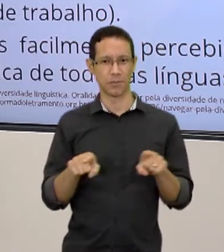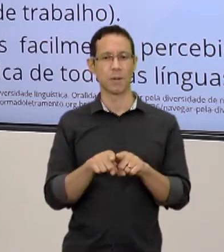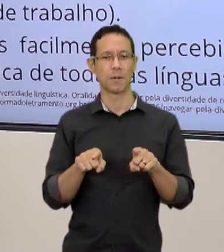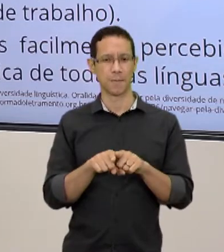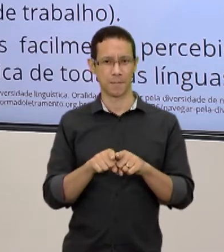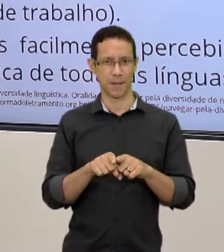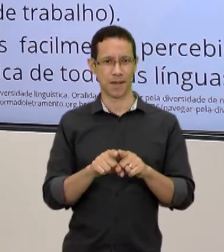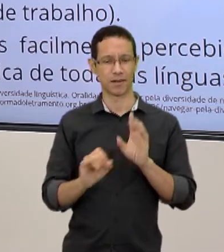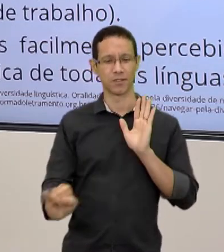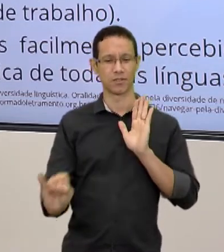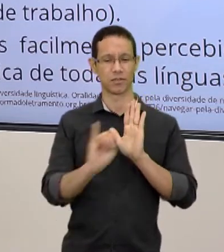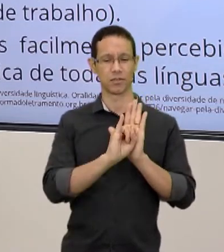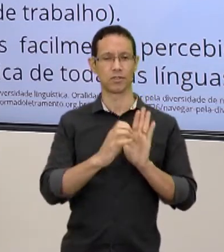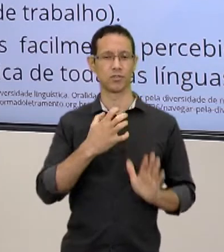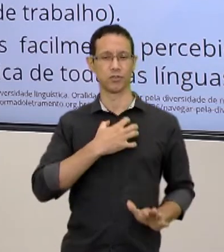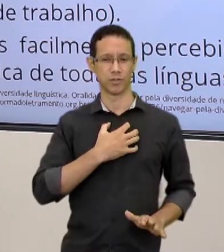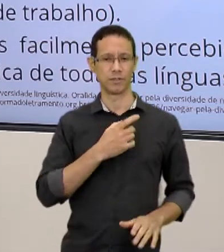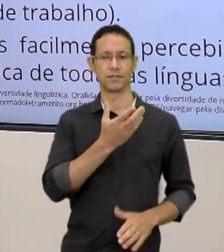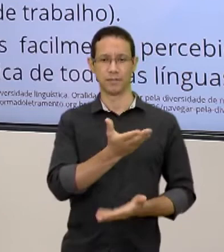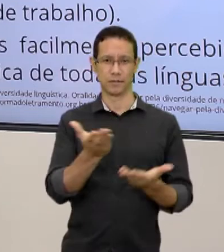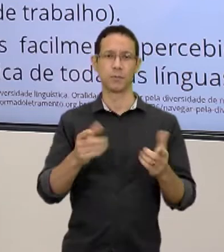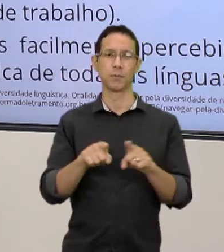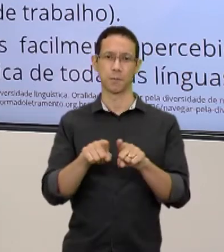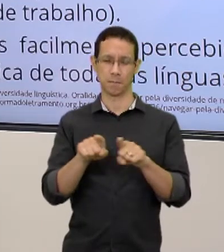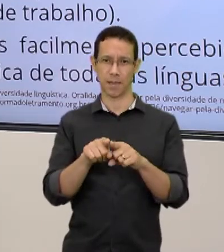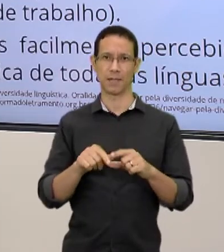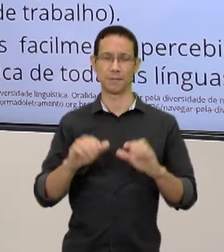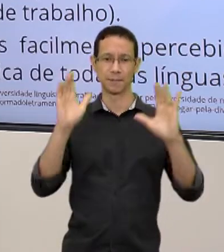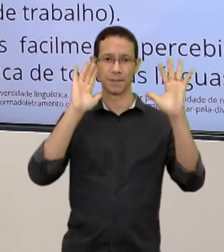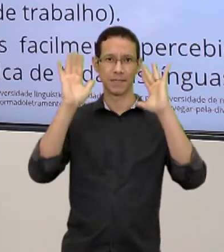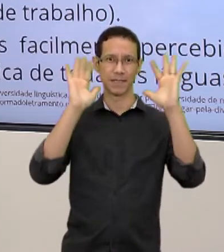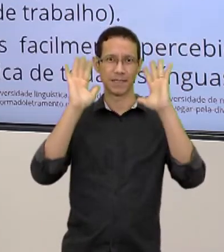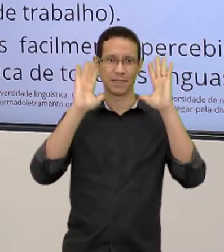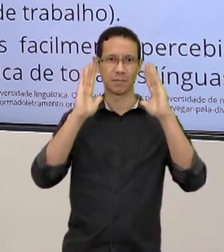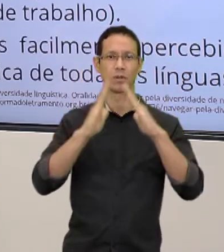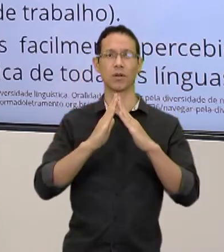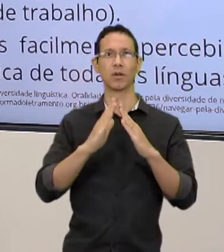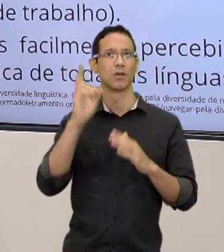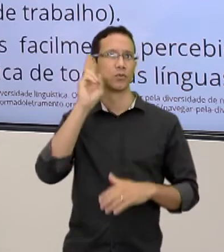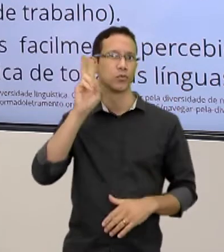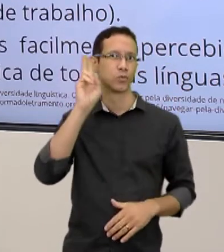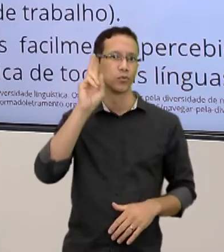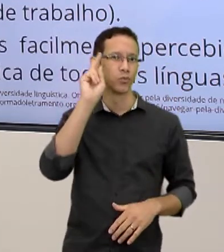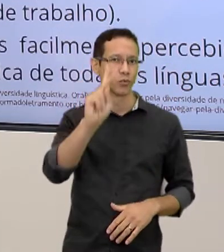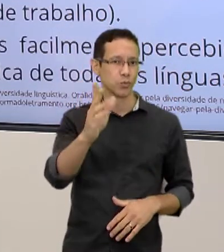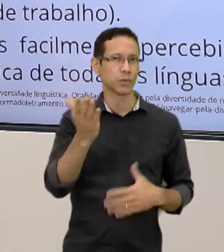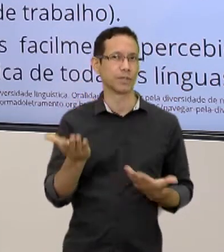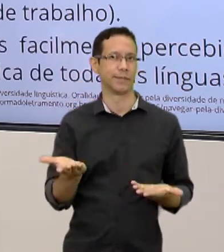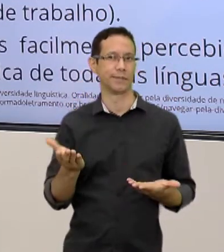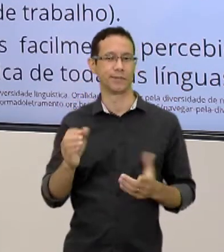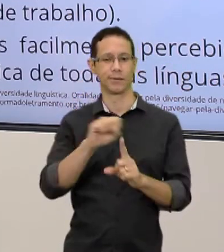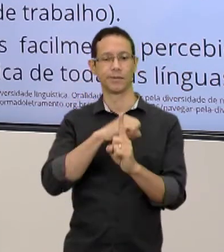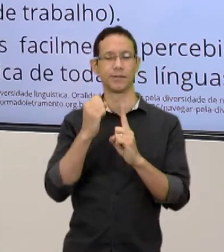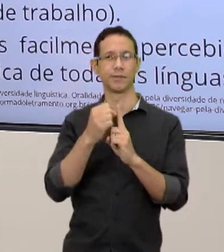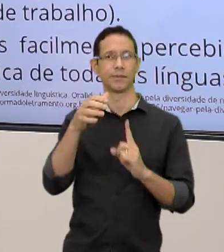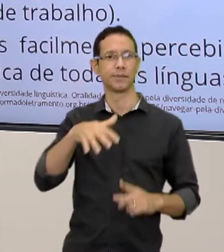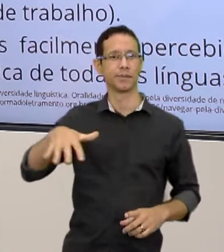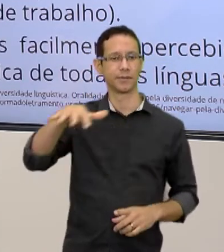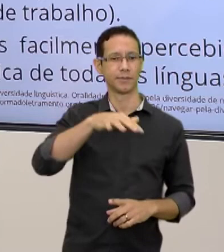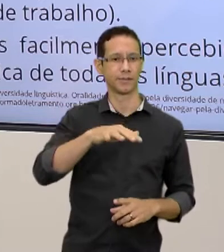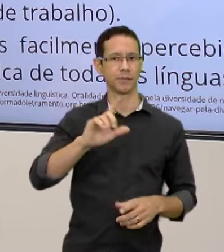sua identidade, tá? Então, pensando aí na sua história, no seu social, então você vai